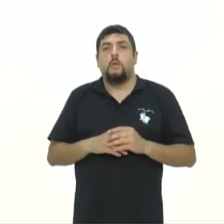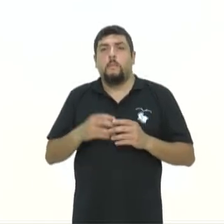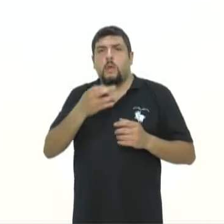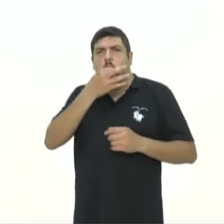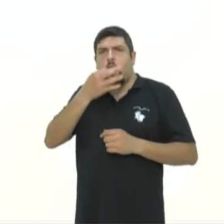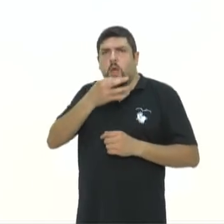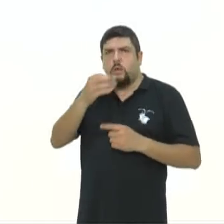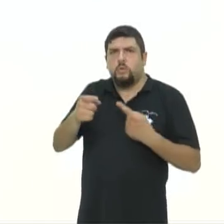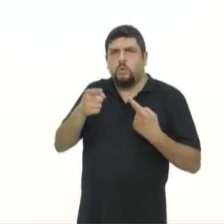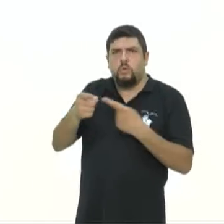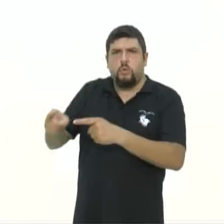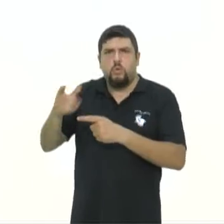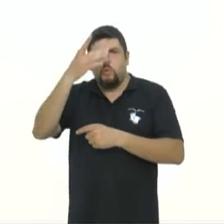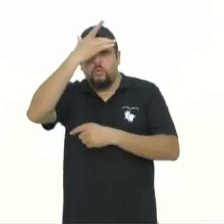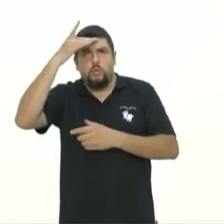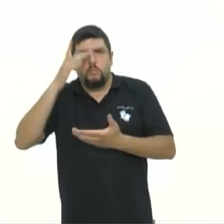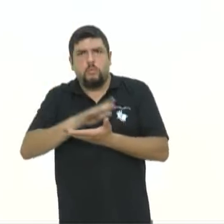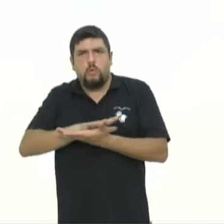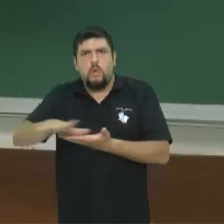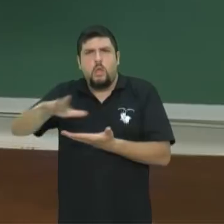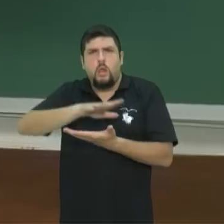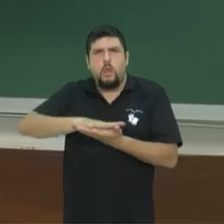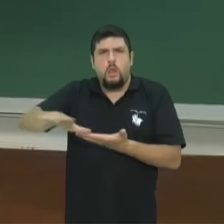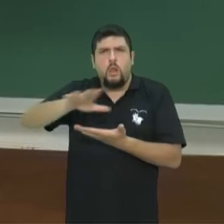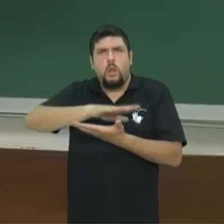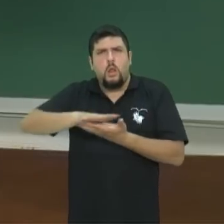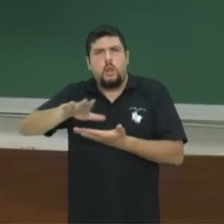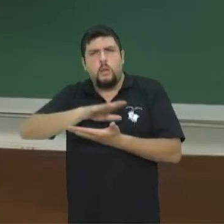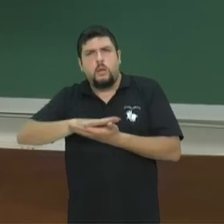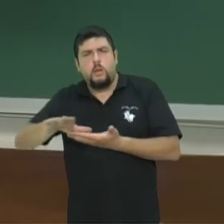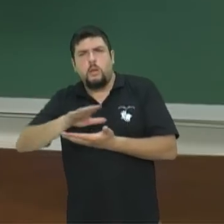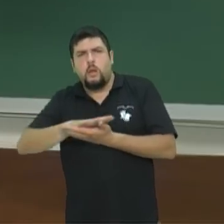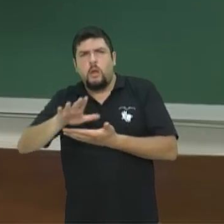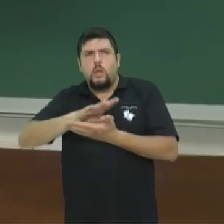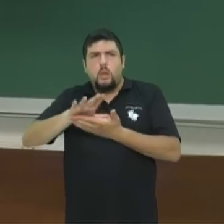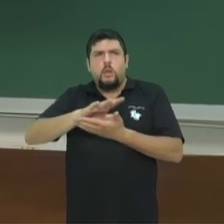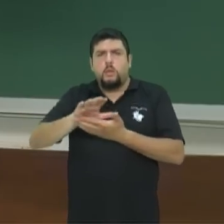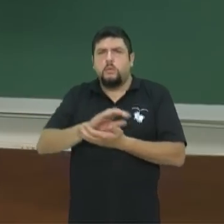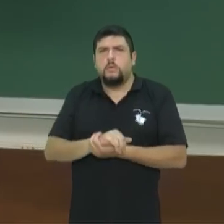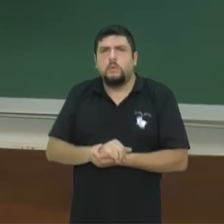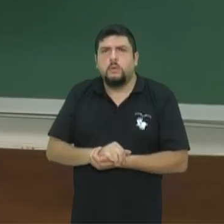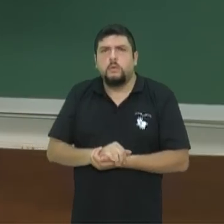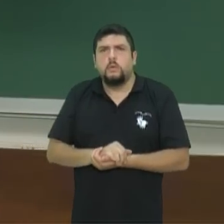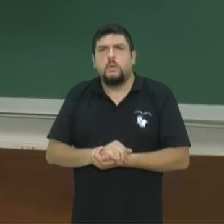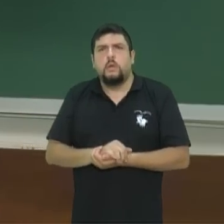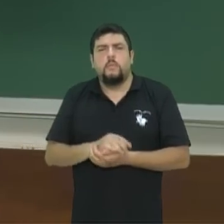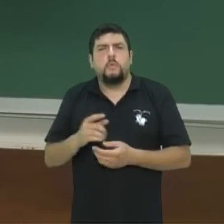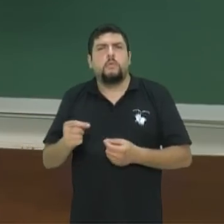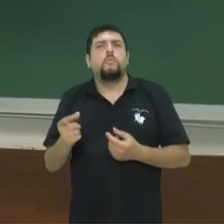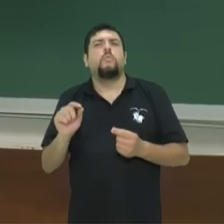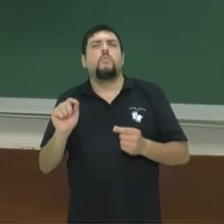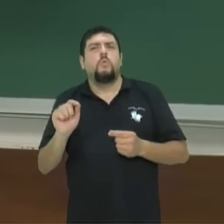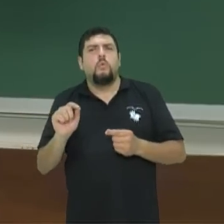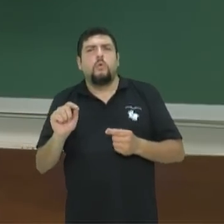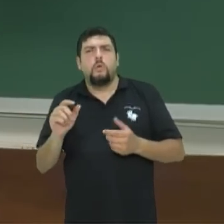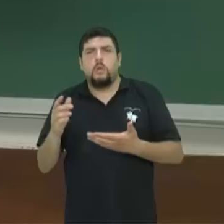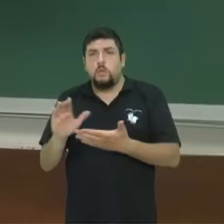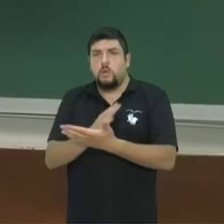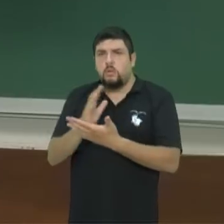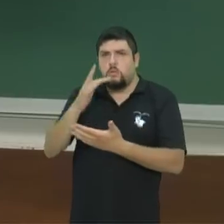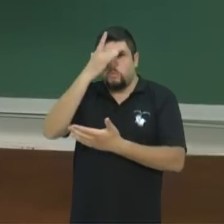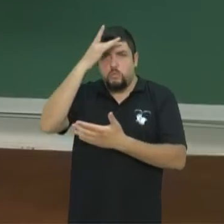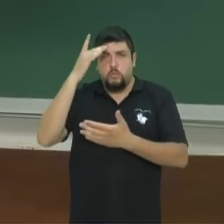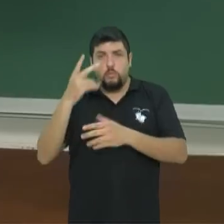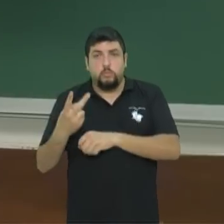gastarem desnecessariamente, por impulsividade, por compulsão, né? Muitas das vezes tem até que se tratar, procurar uma psicóloga, uma